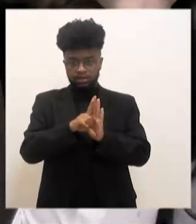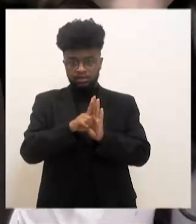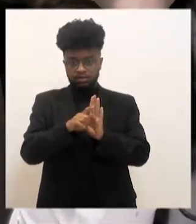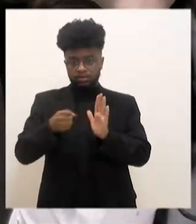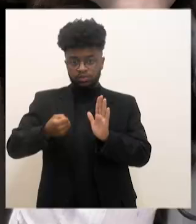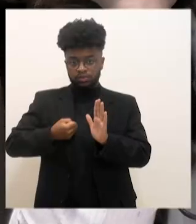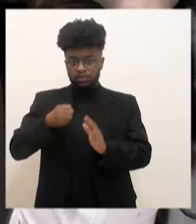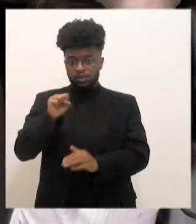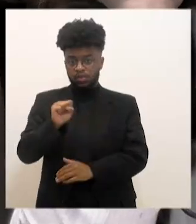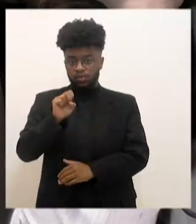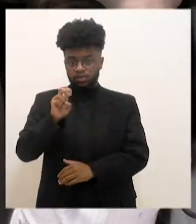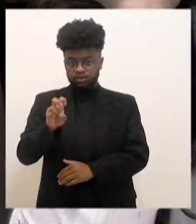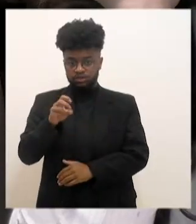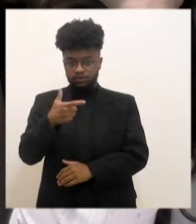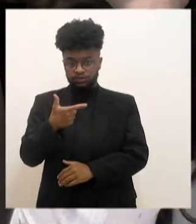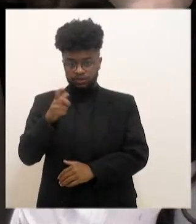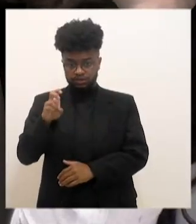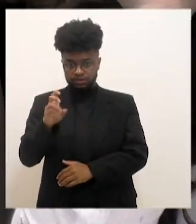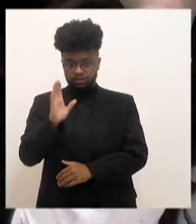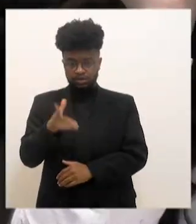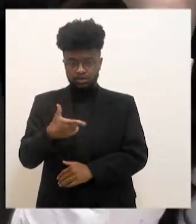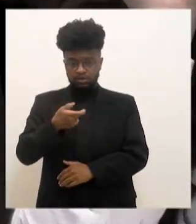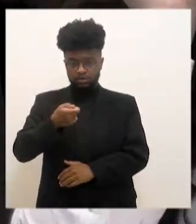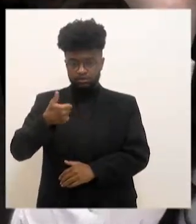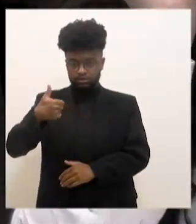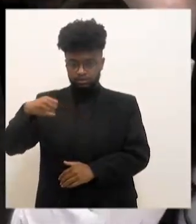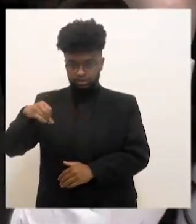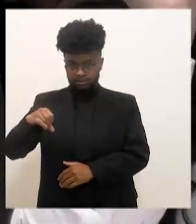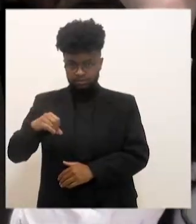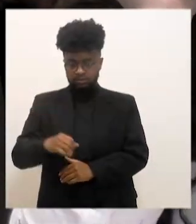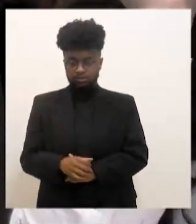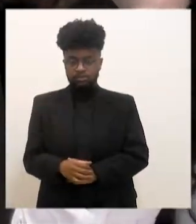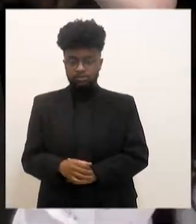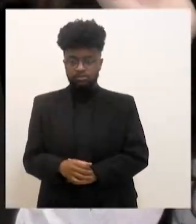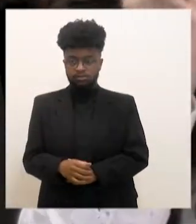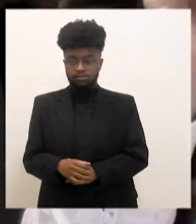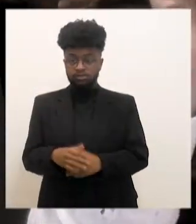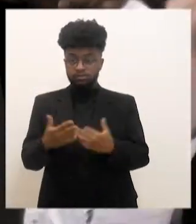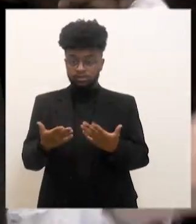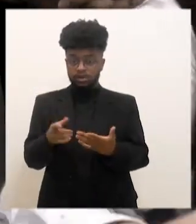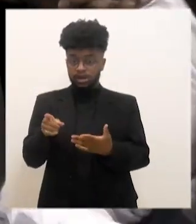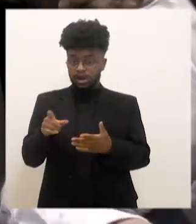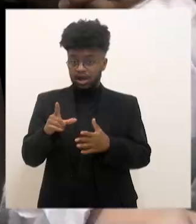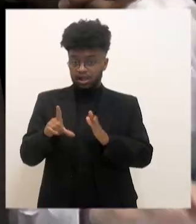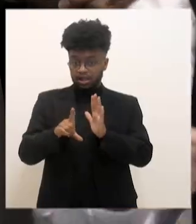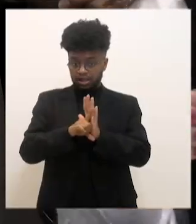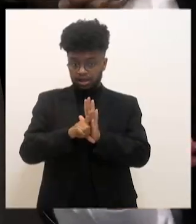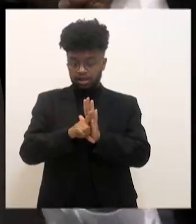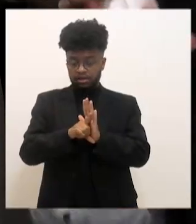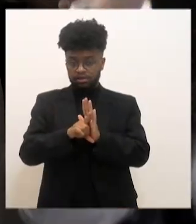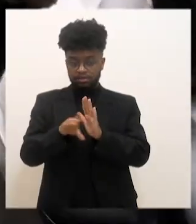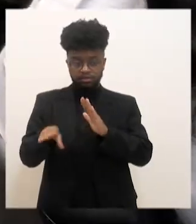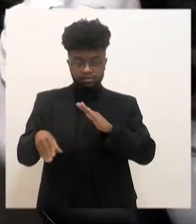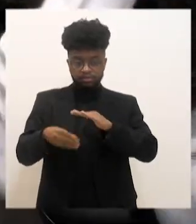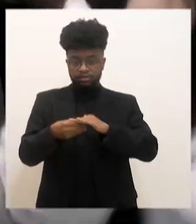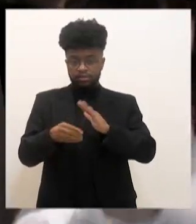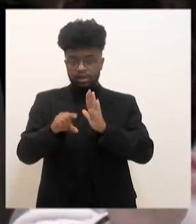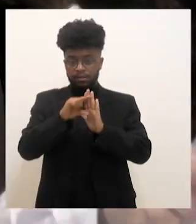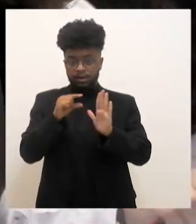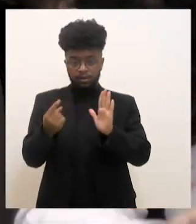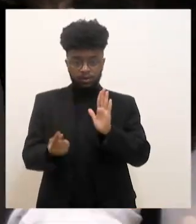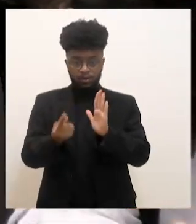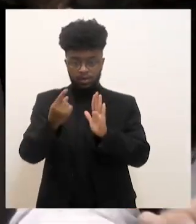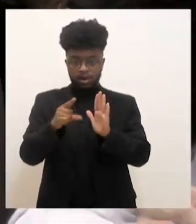número 8525, de 2019, e essa lei acrescenta parágrafo único